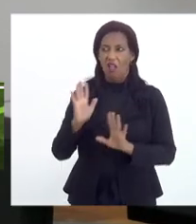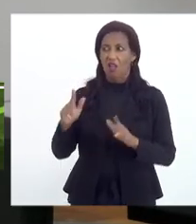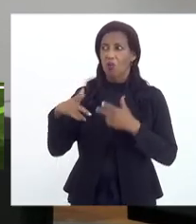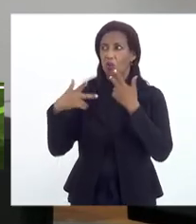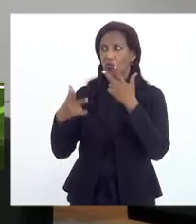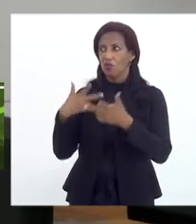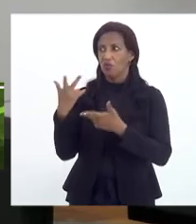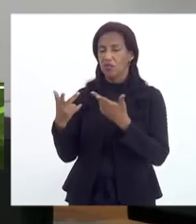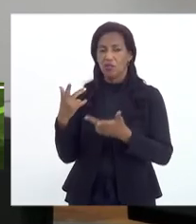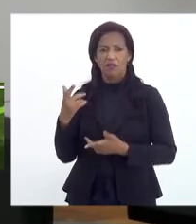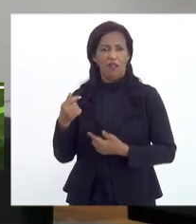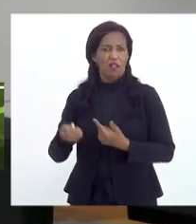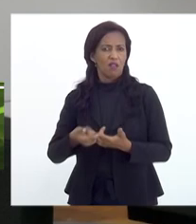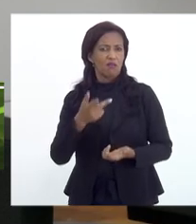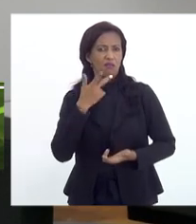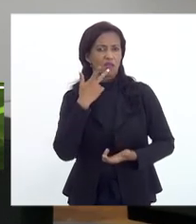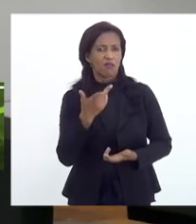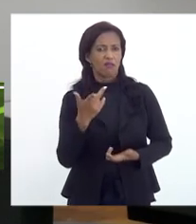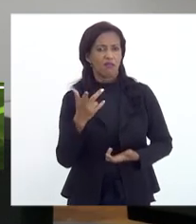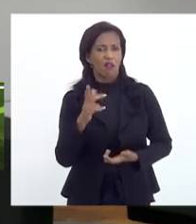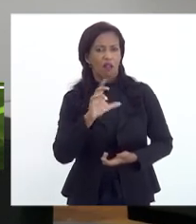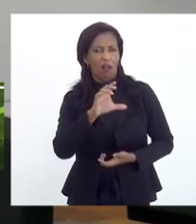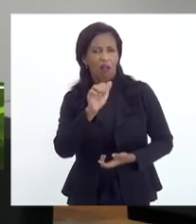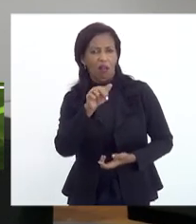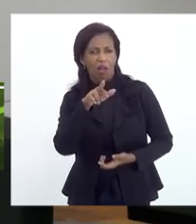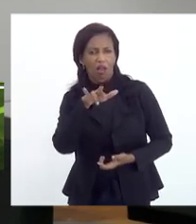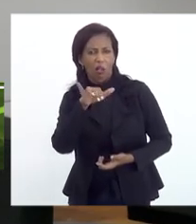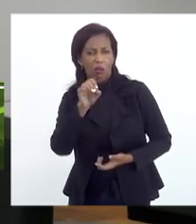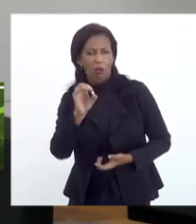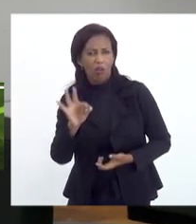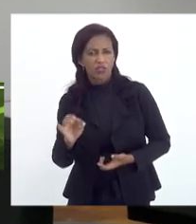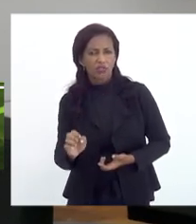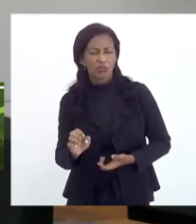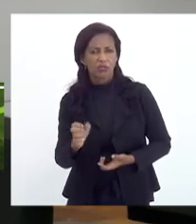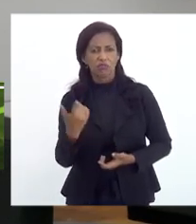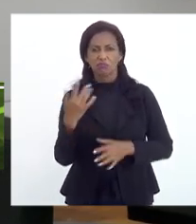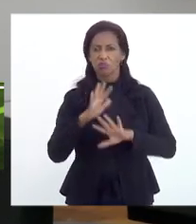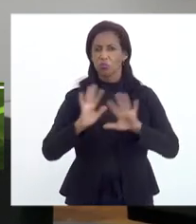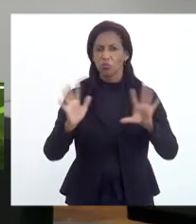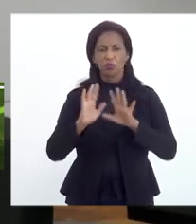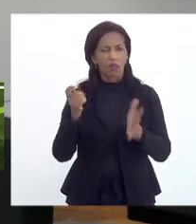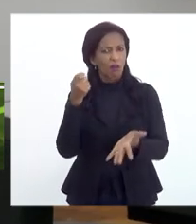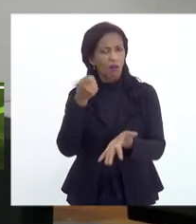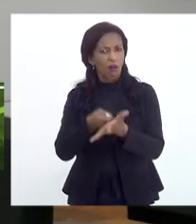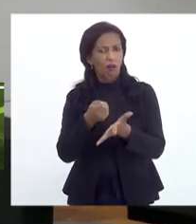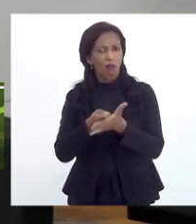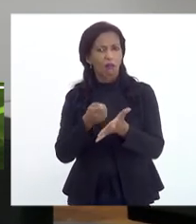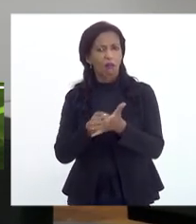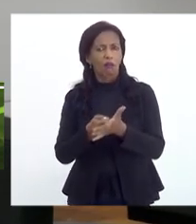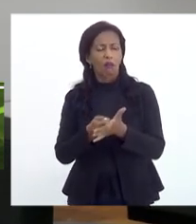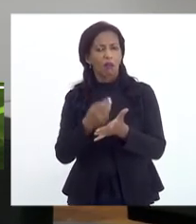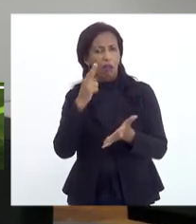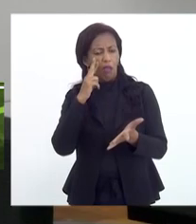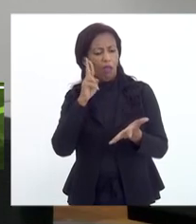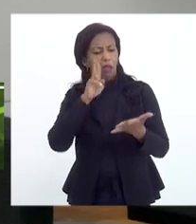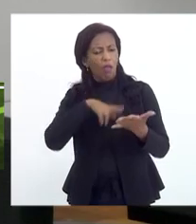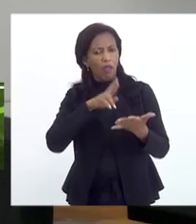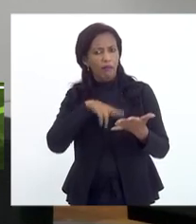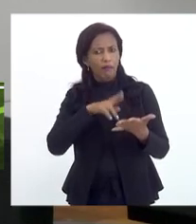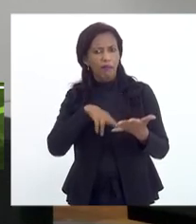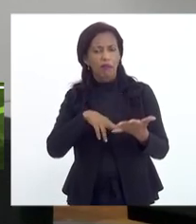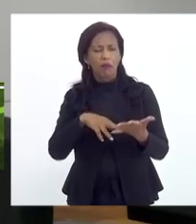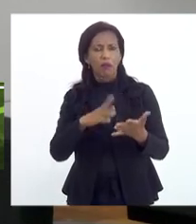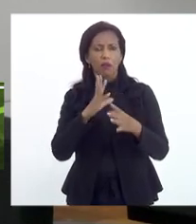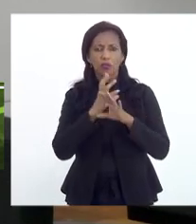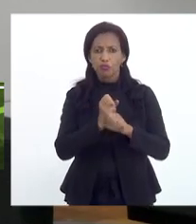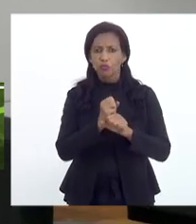Fala de moratória Você está falando De calote Não é calote A gente quer A revisão Dessas contas